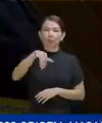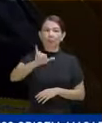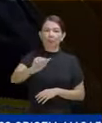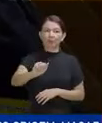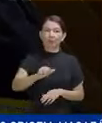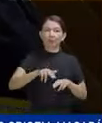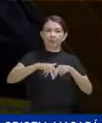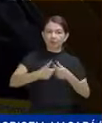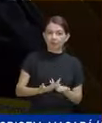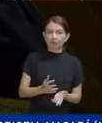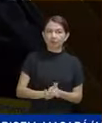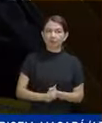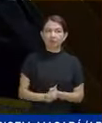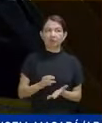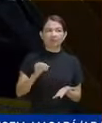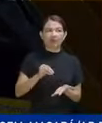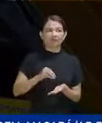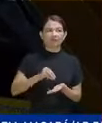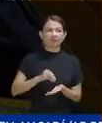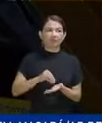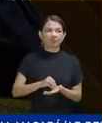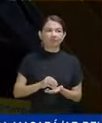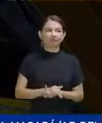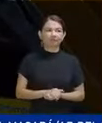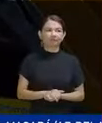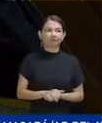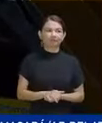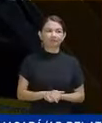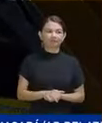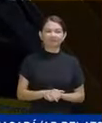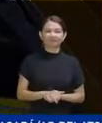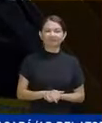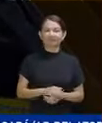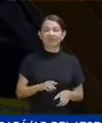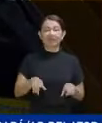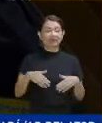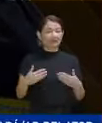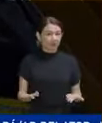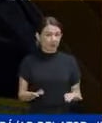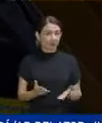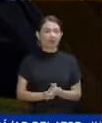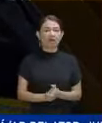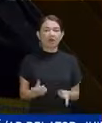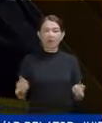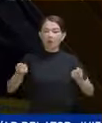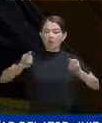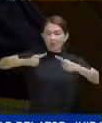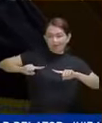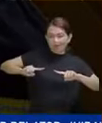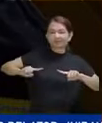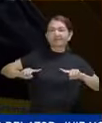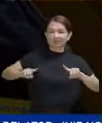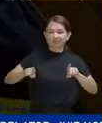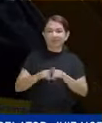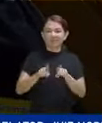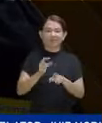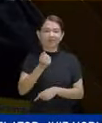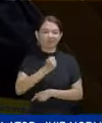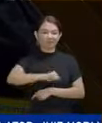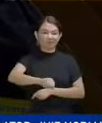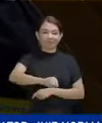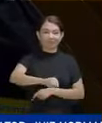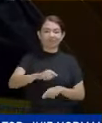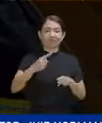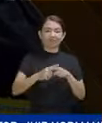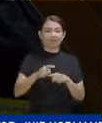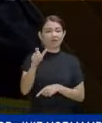fim, alega que a ausência de intimação violou os princípios do contraditório e da ampla defesa, pois a requerente